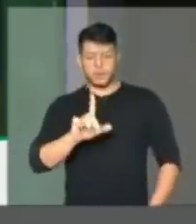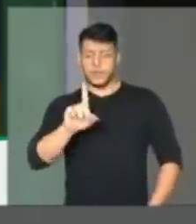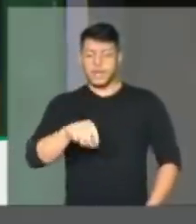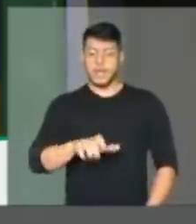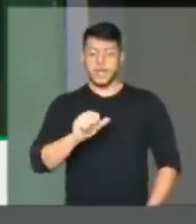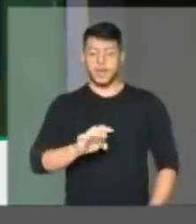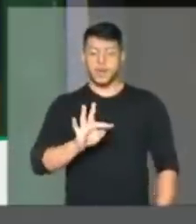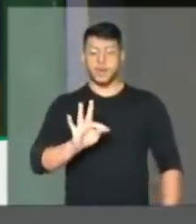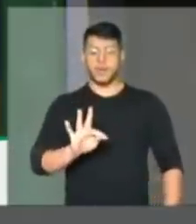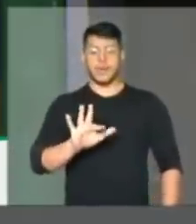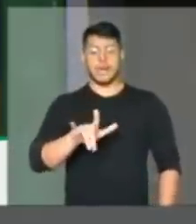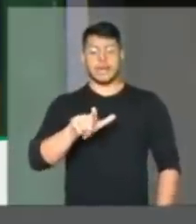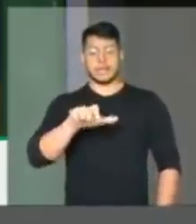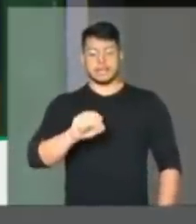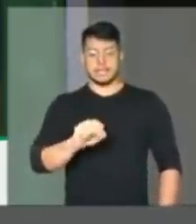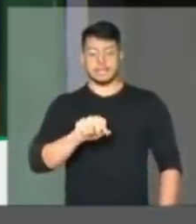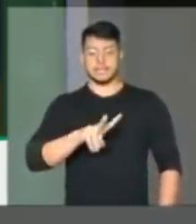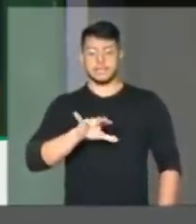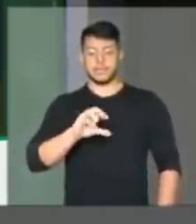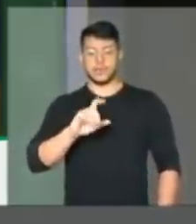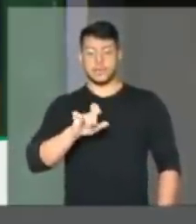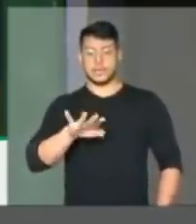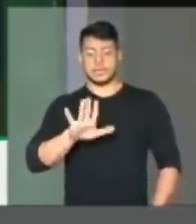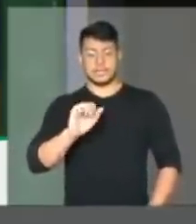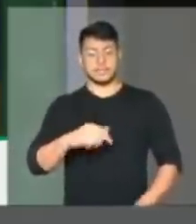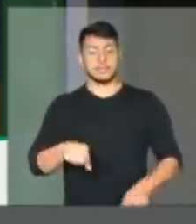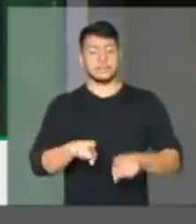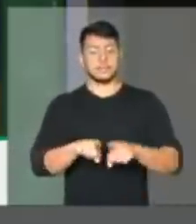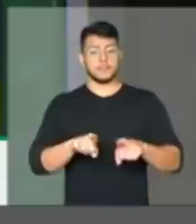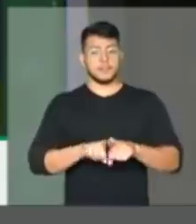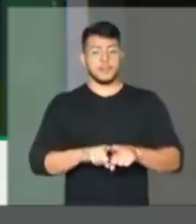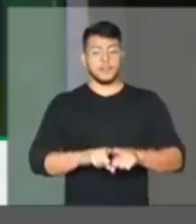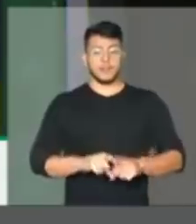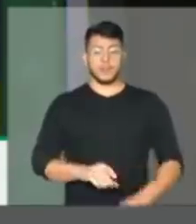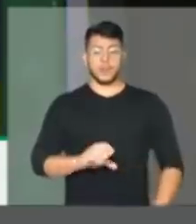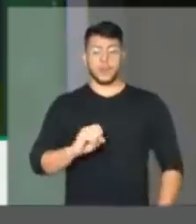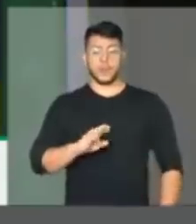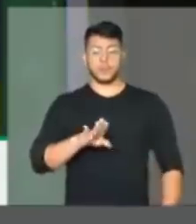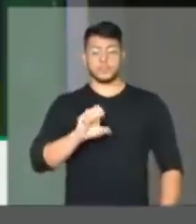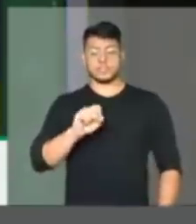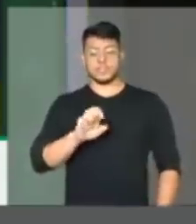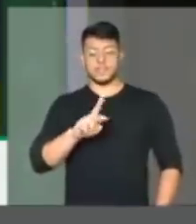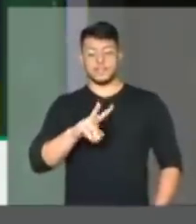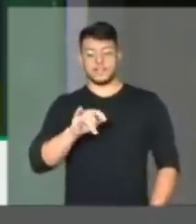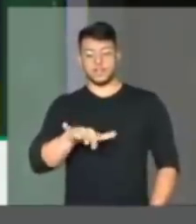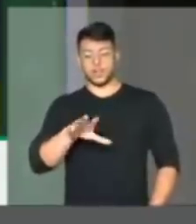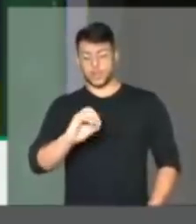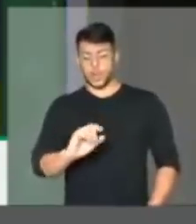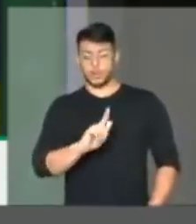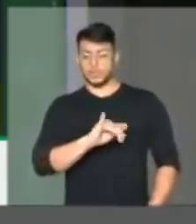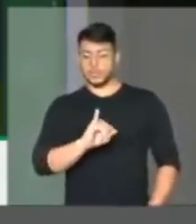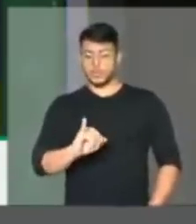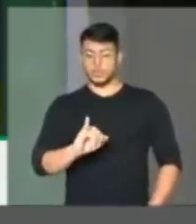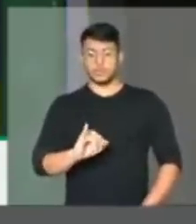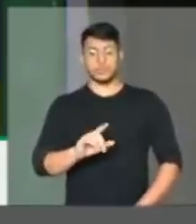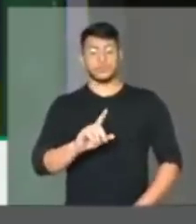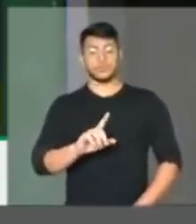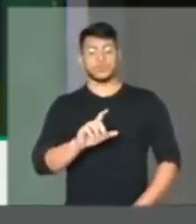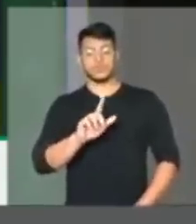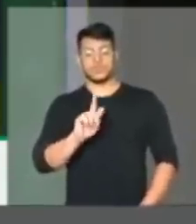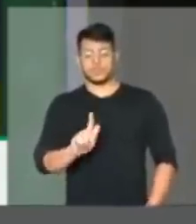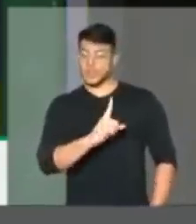da Violência, é o Observatório também do G1, nesses estados que nos últimos 6 anos